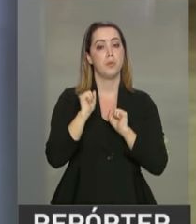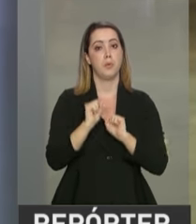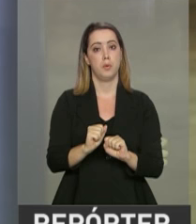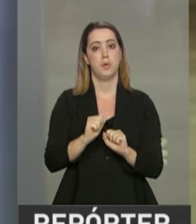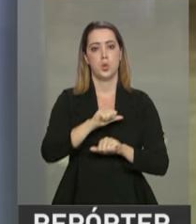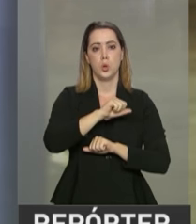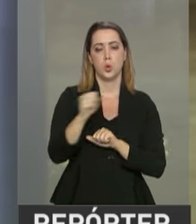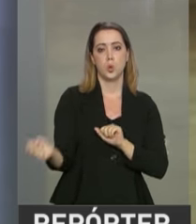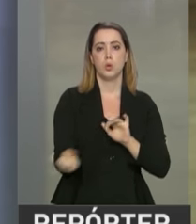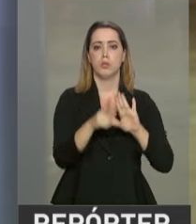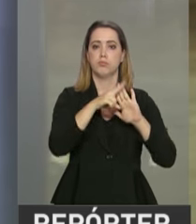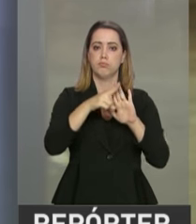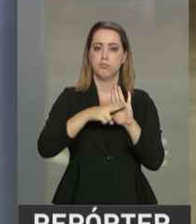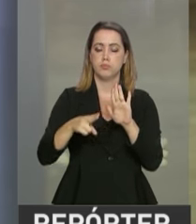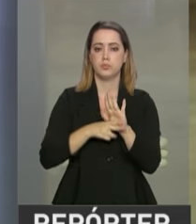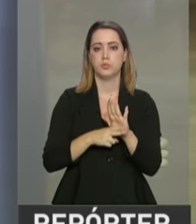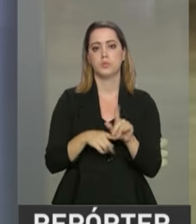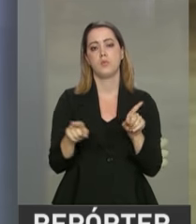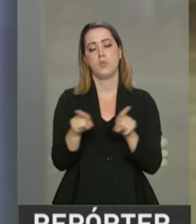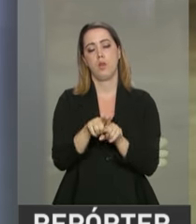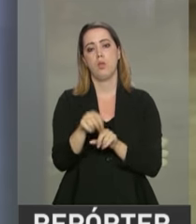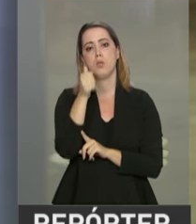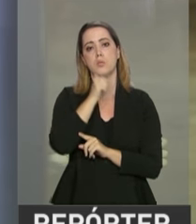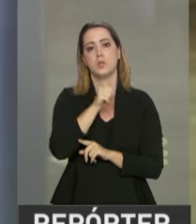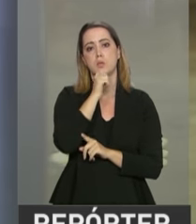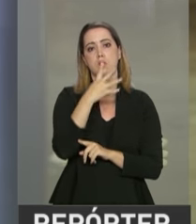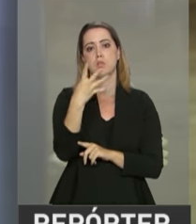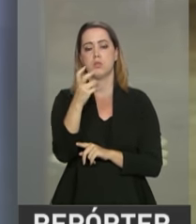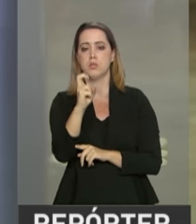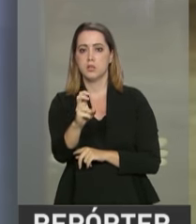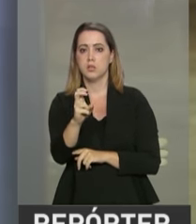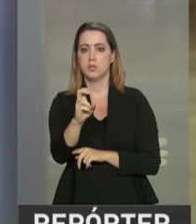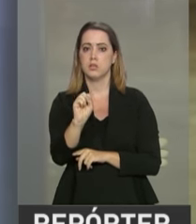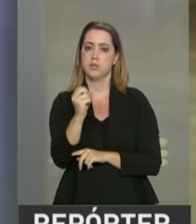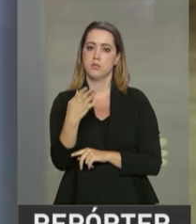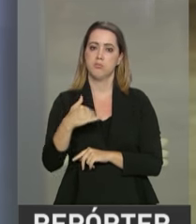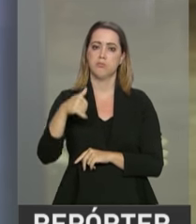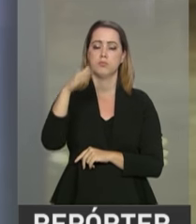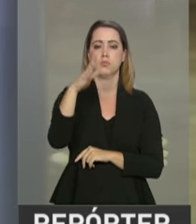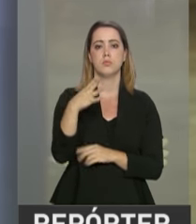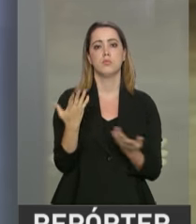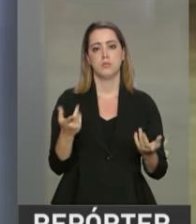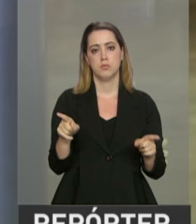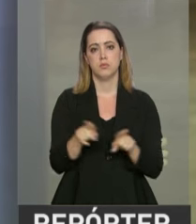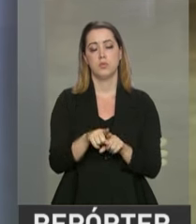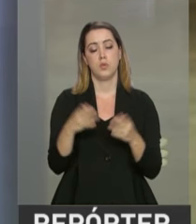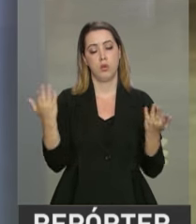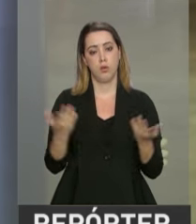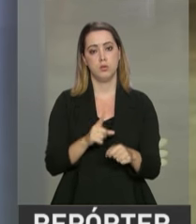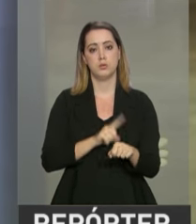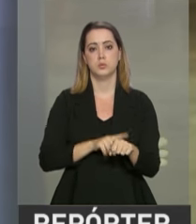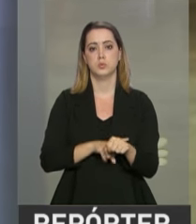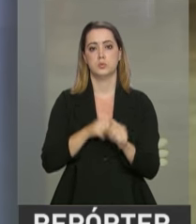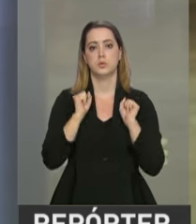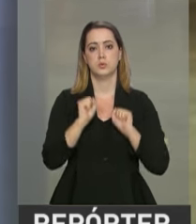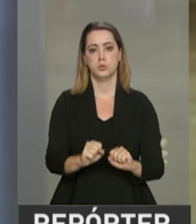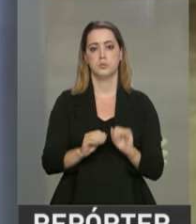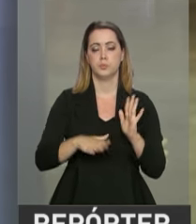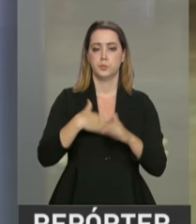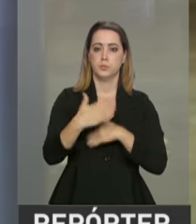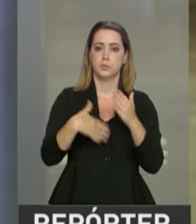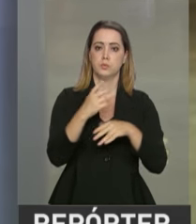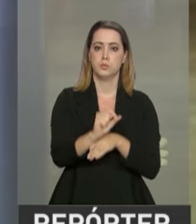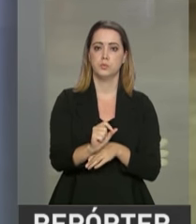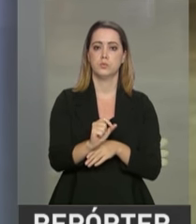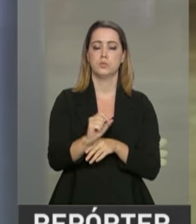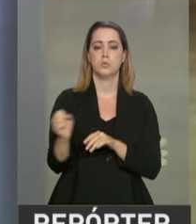a aposentadoria, e as mulheres, aquelas que têm 45 anos ou mais de idade neste momento, passarão por essas